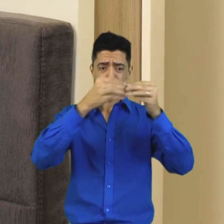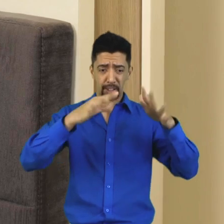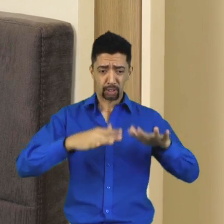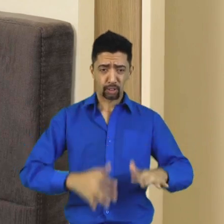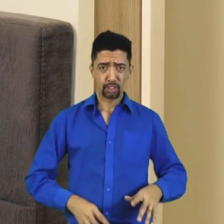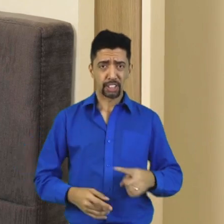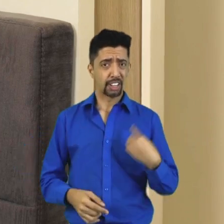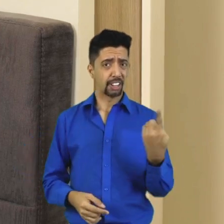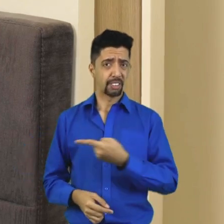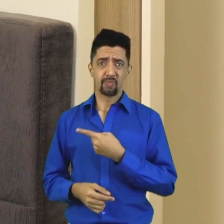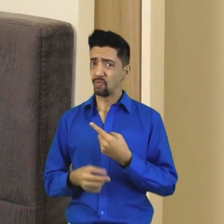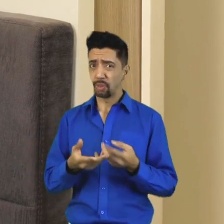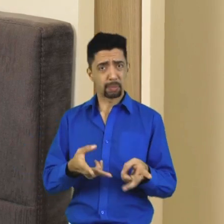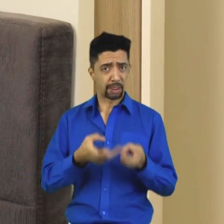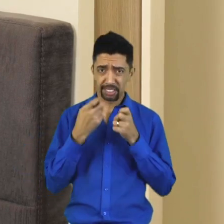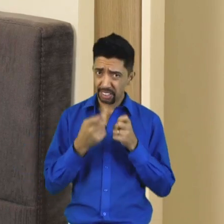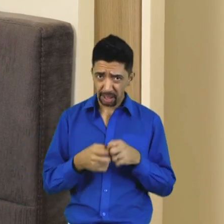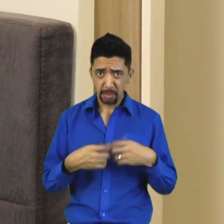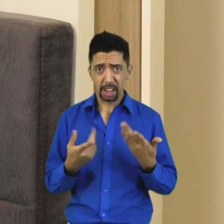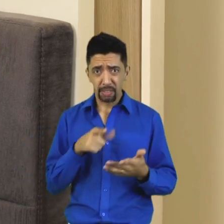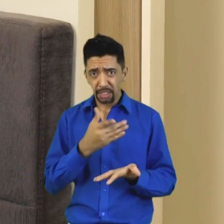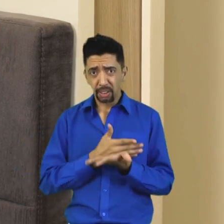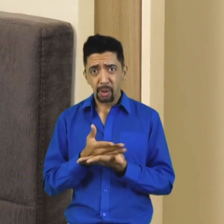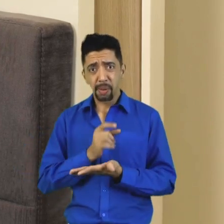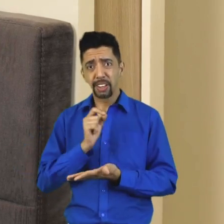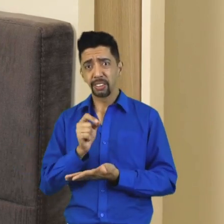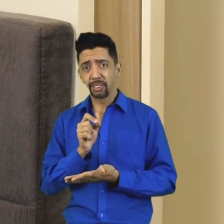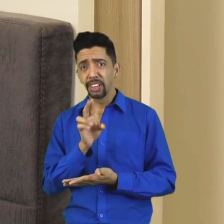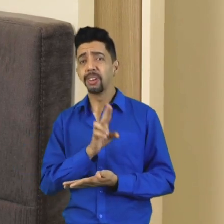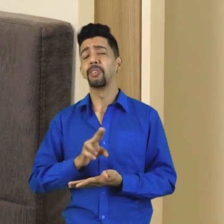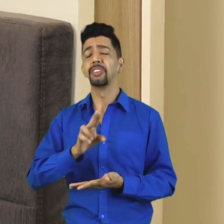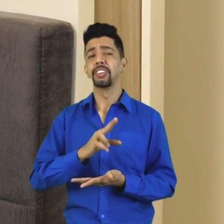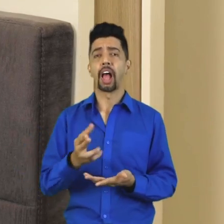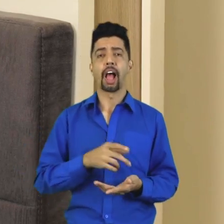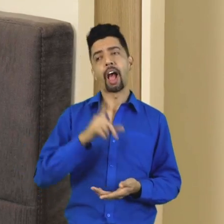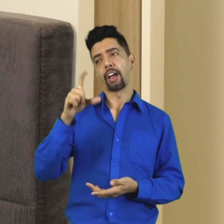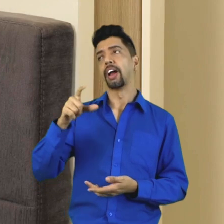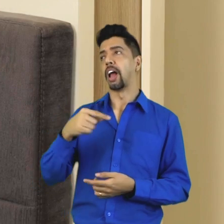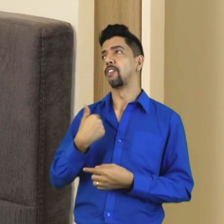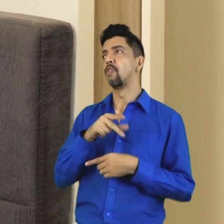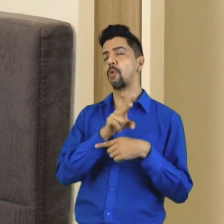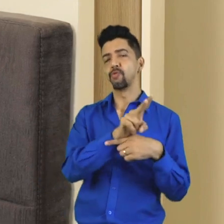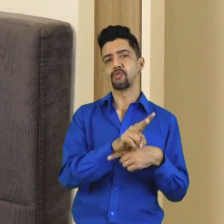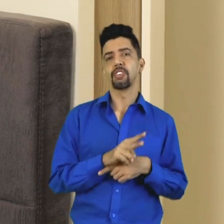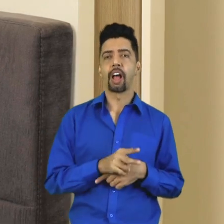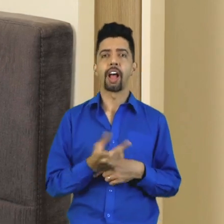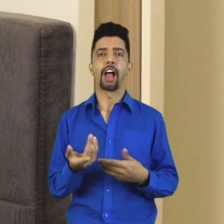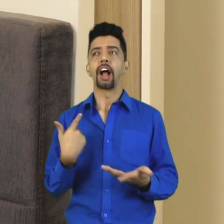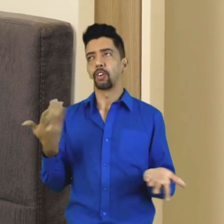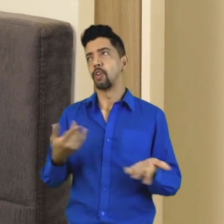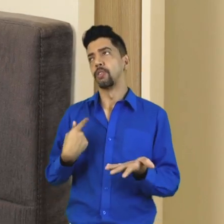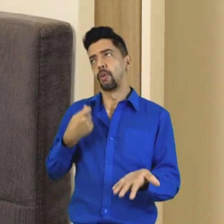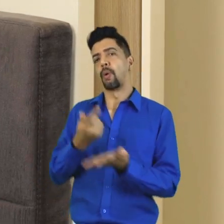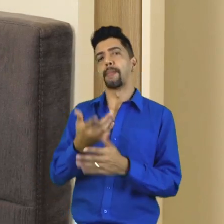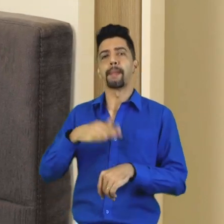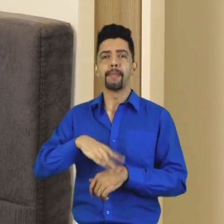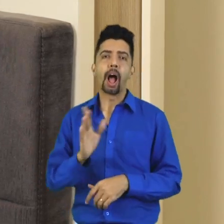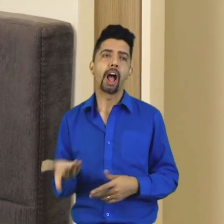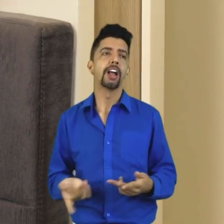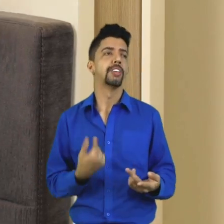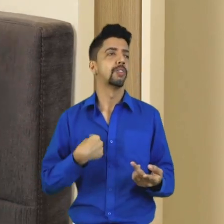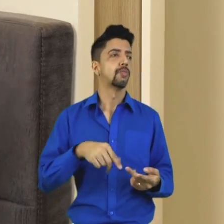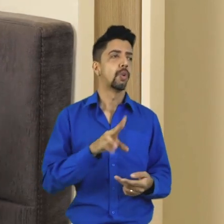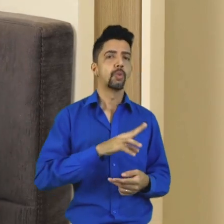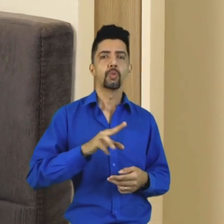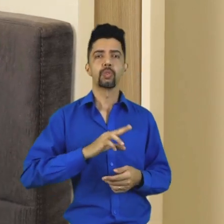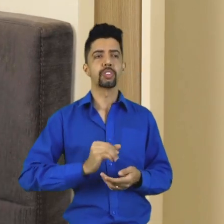Aí você começa a usar o quê? O crédito a seu favor, lógico, porque agora eu vou comprar mais no cartão, vou